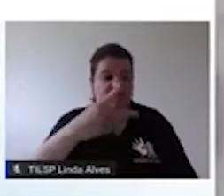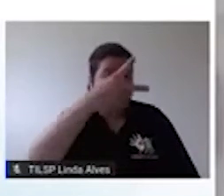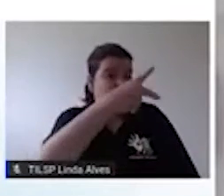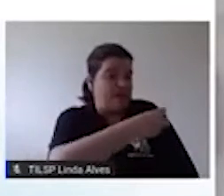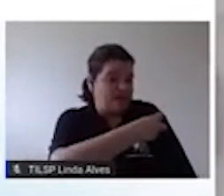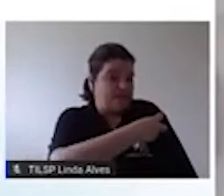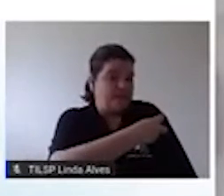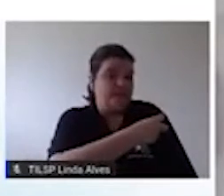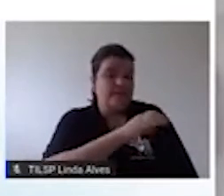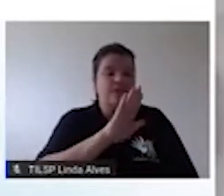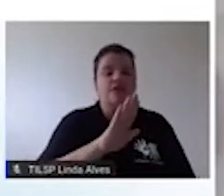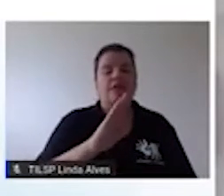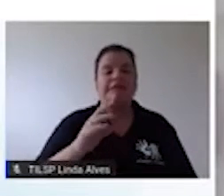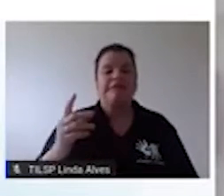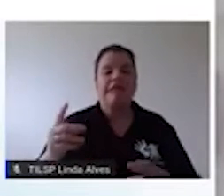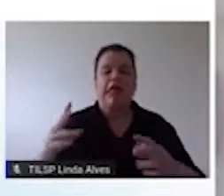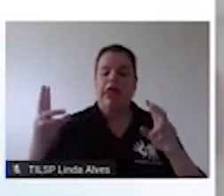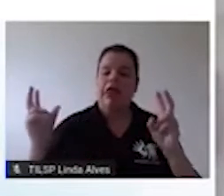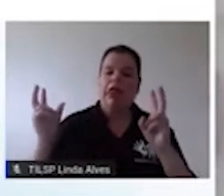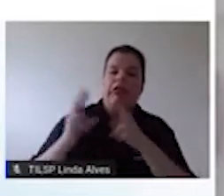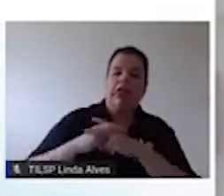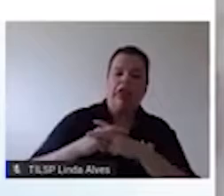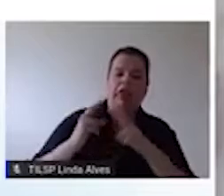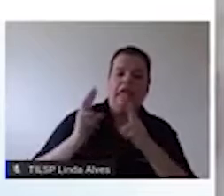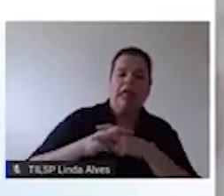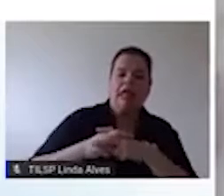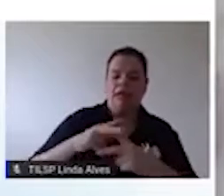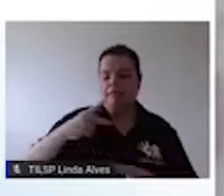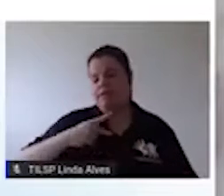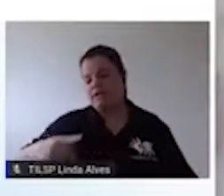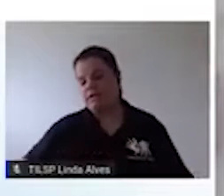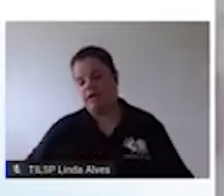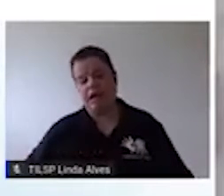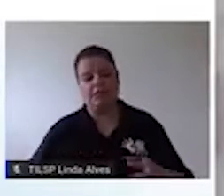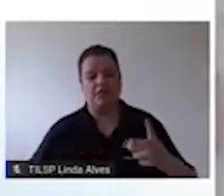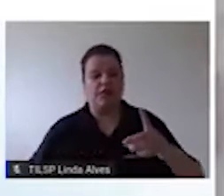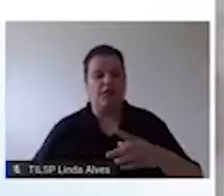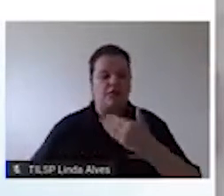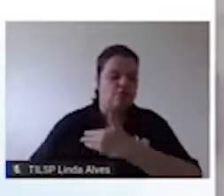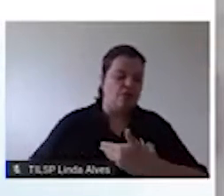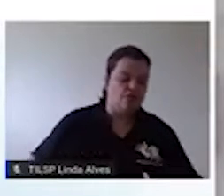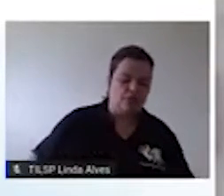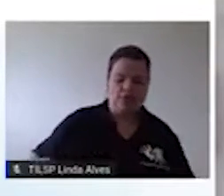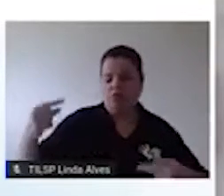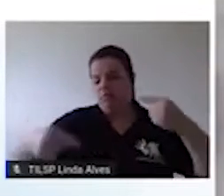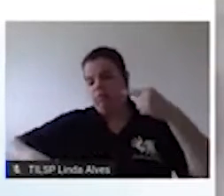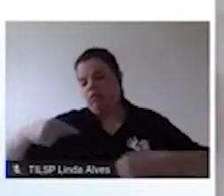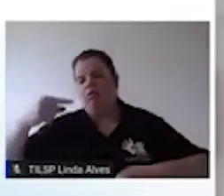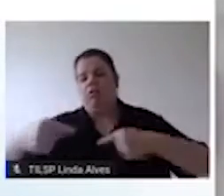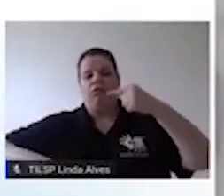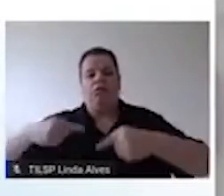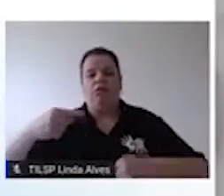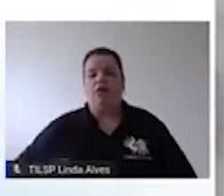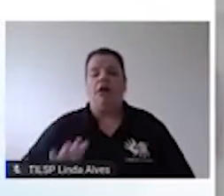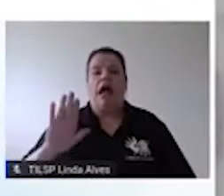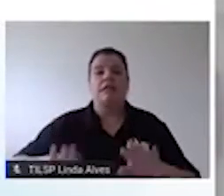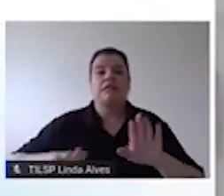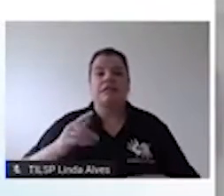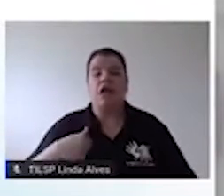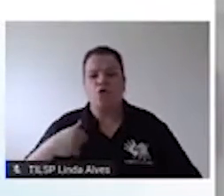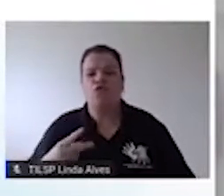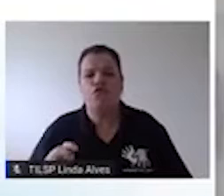fica uma queda de braço, porque tem um dia que diz que compra, tem outro dia que diz que não compra, tem outro dia que fica calado, então fica